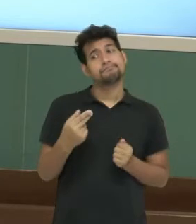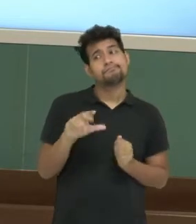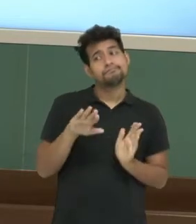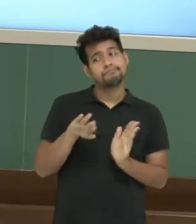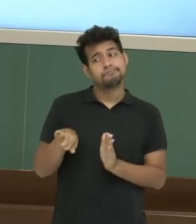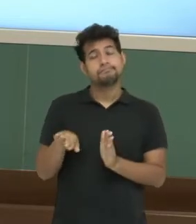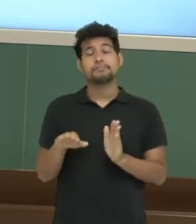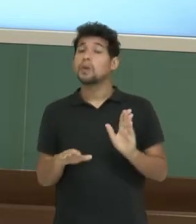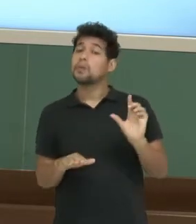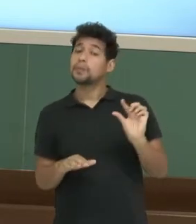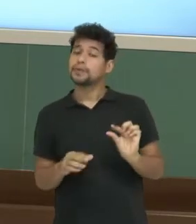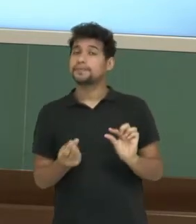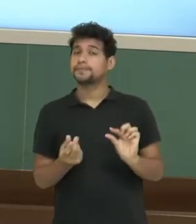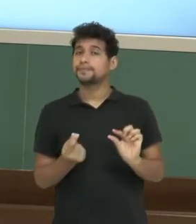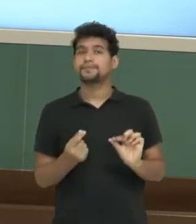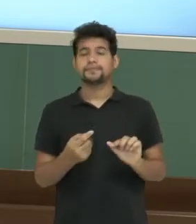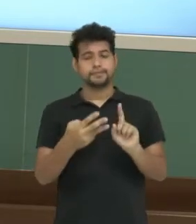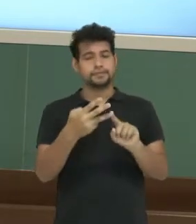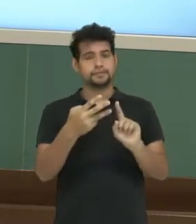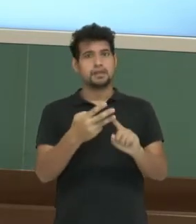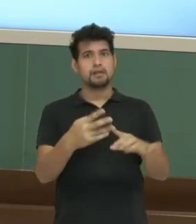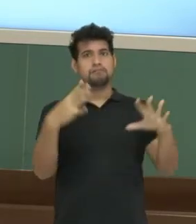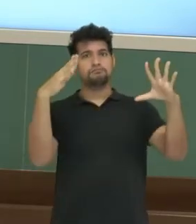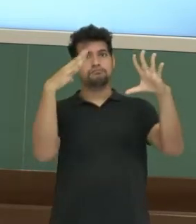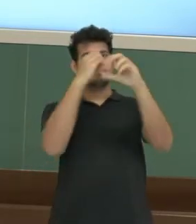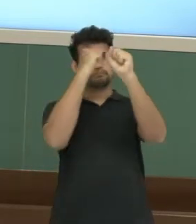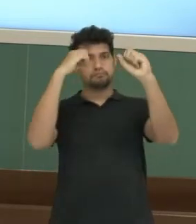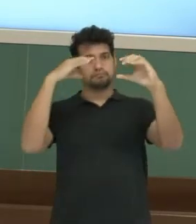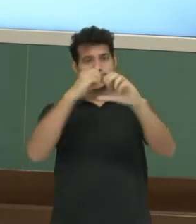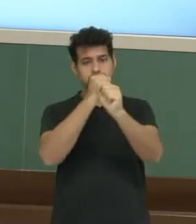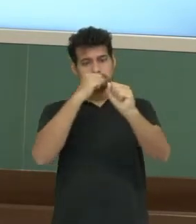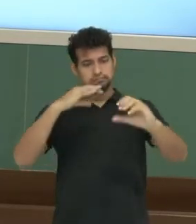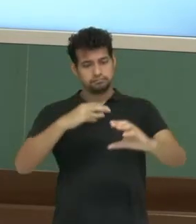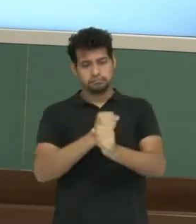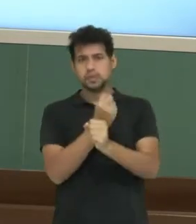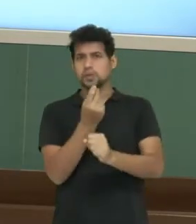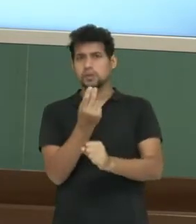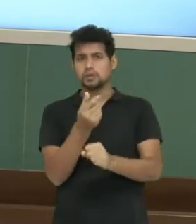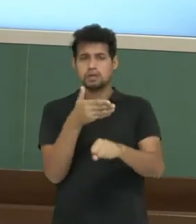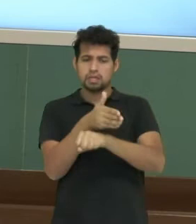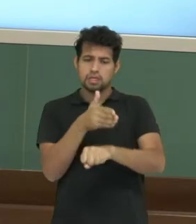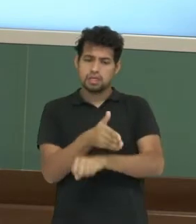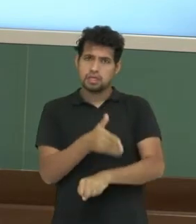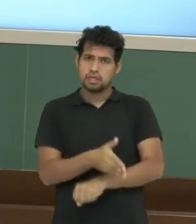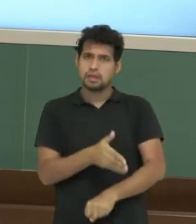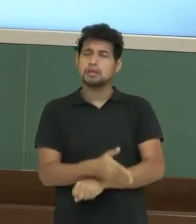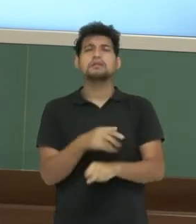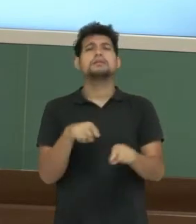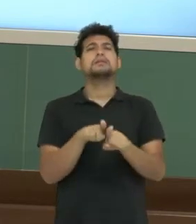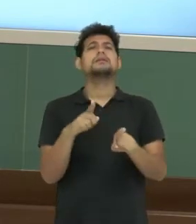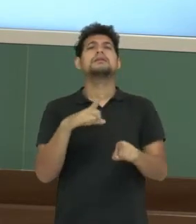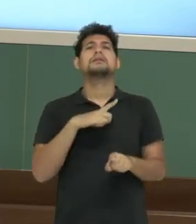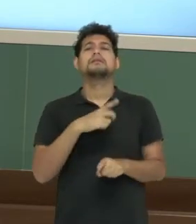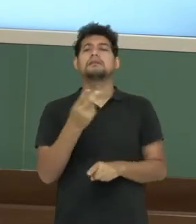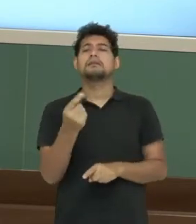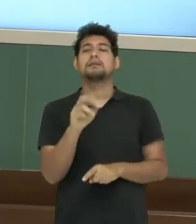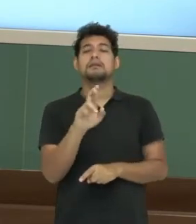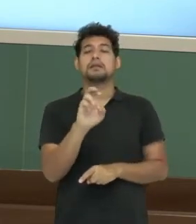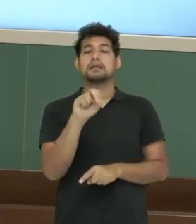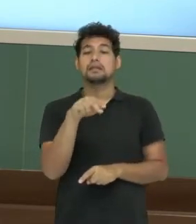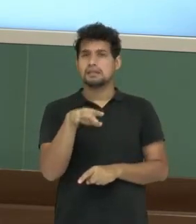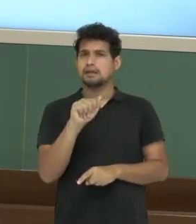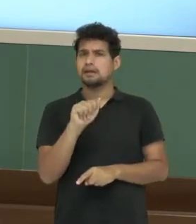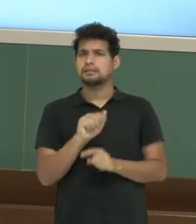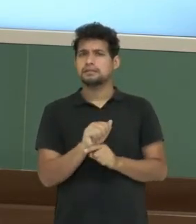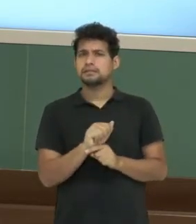diminuída. 3. Some todas as fontes de renda, tudo que entra, soma lá para ver o que você tem de renda. Organiza